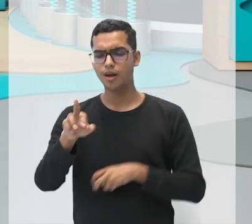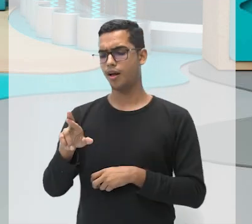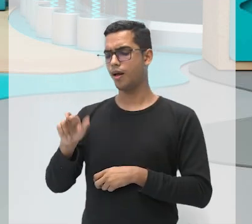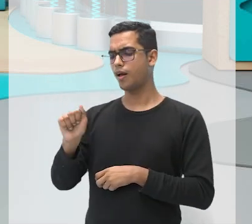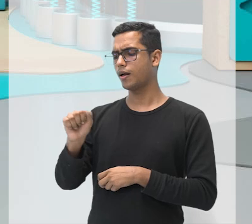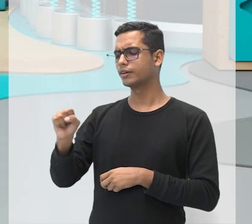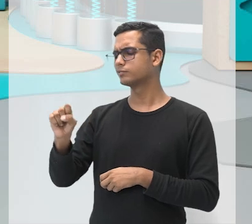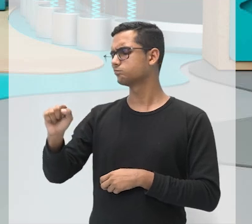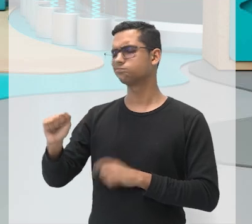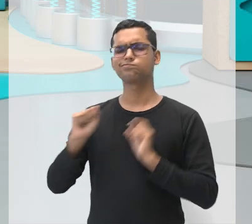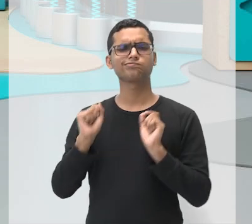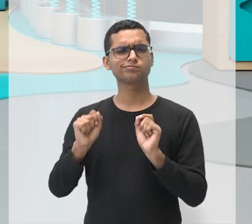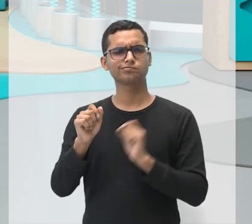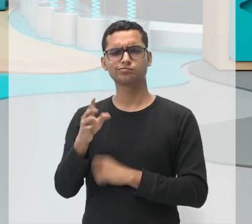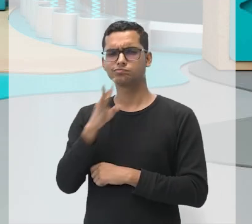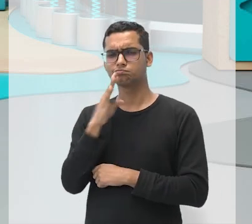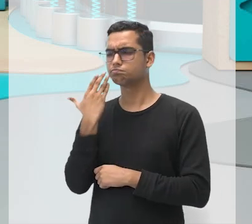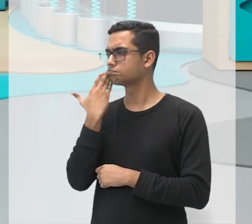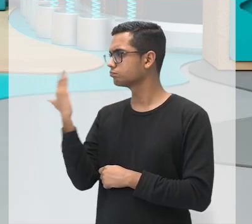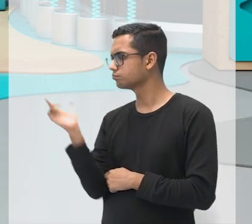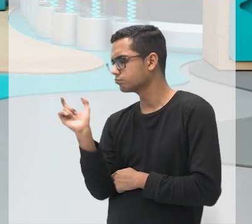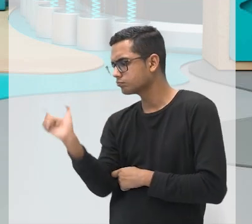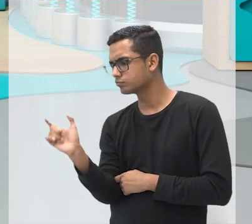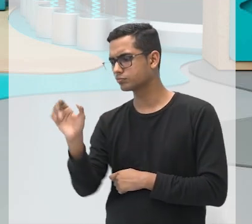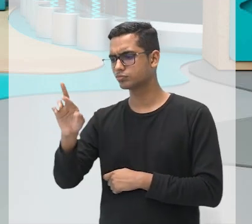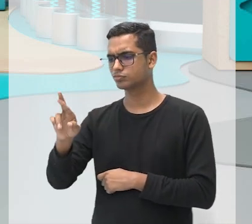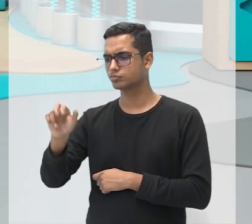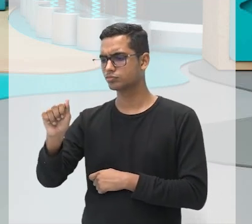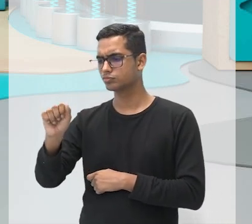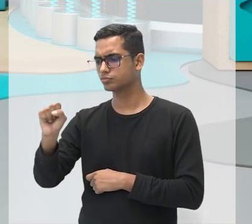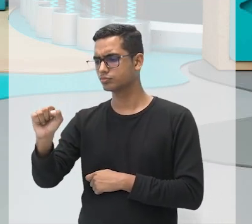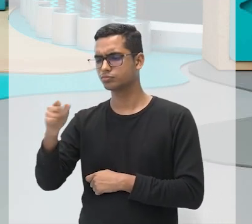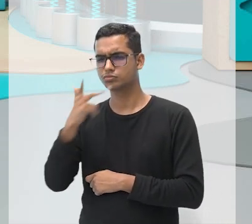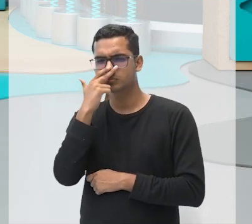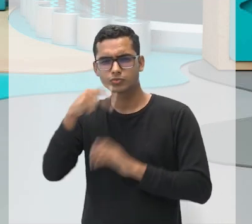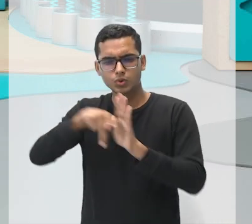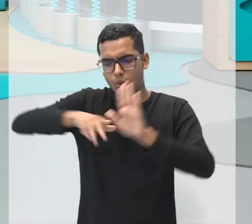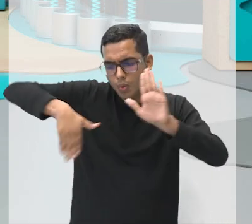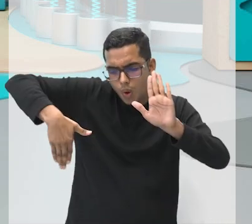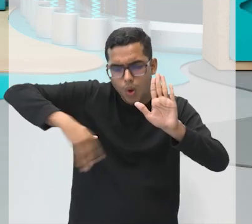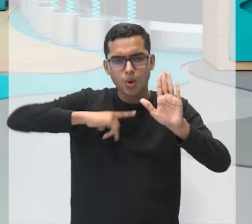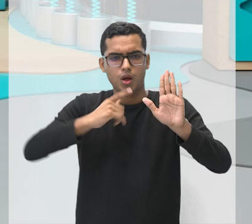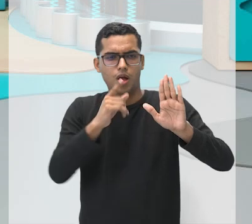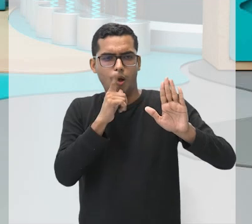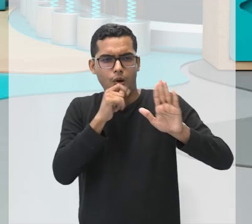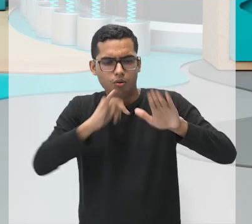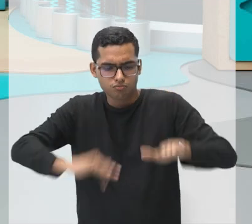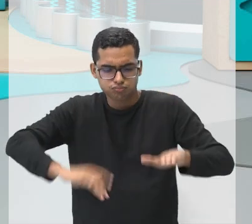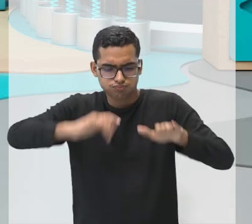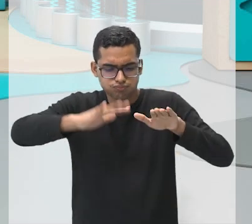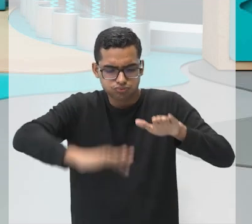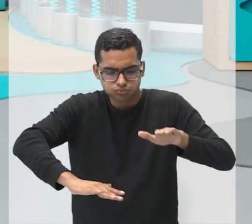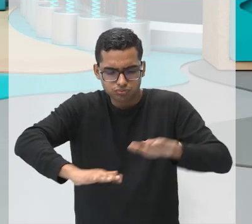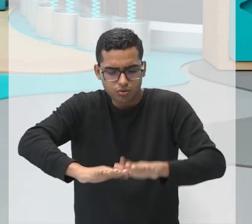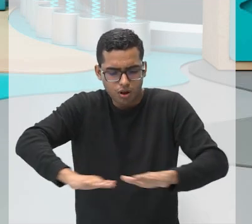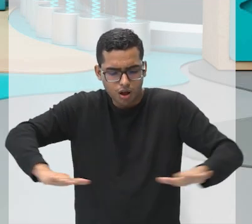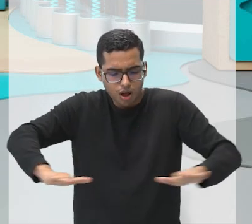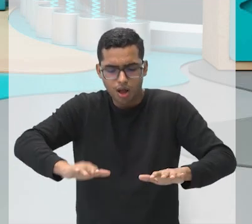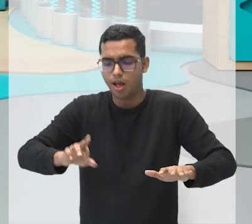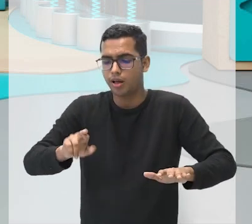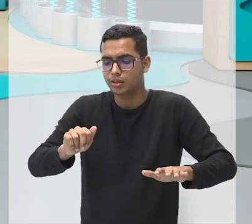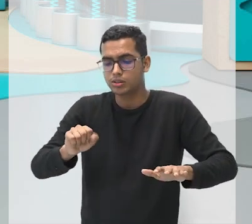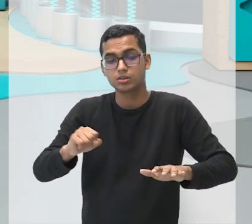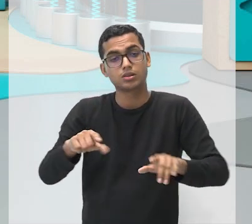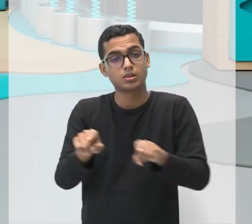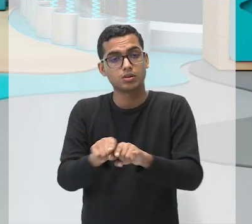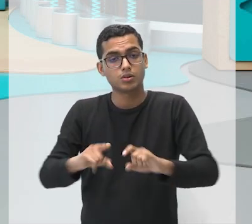rasa, não sei vocês, mas eu quando escuto, eu penso logo na piscina, né? Piscina rasa e a piscina funda. Não tem